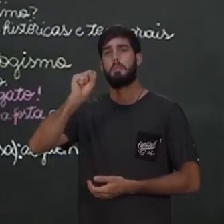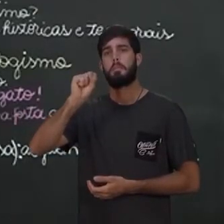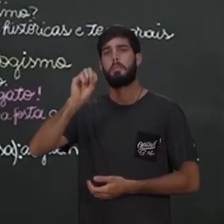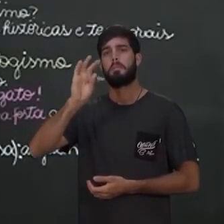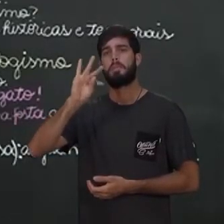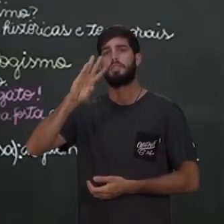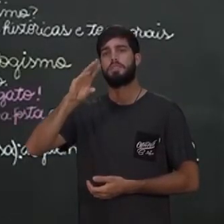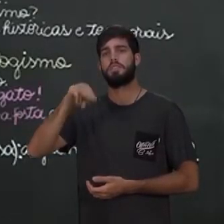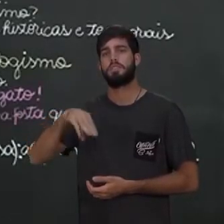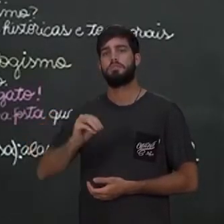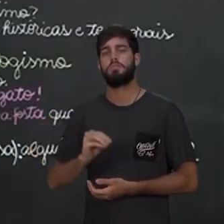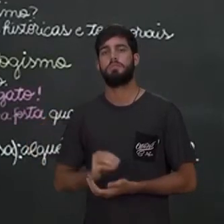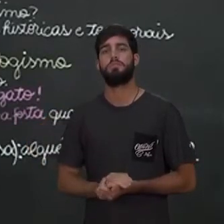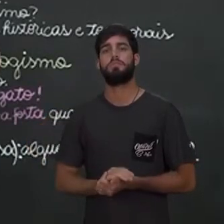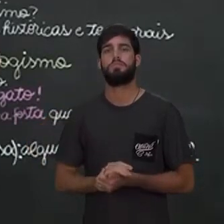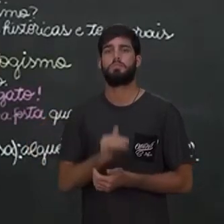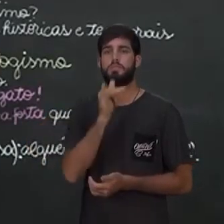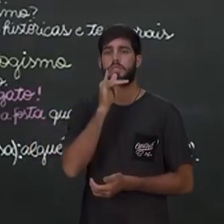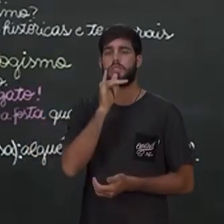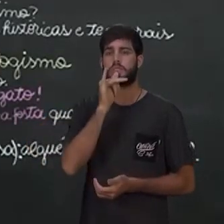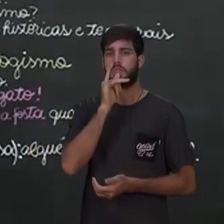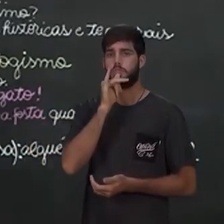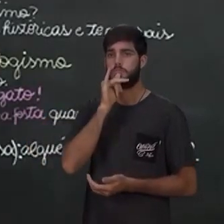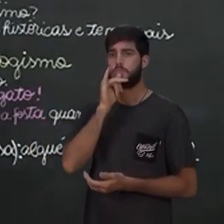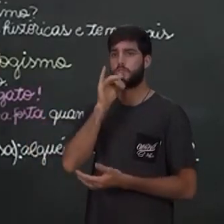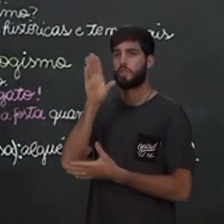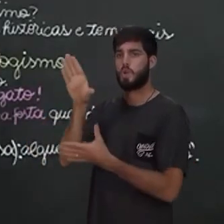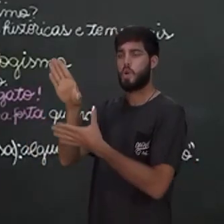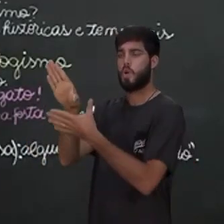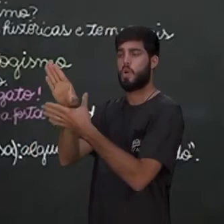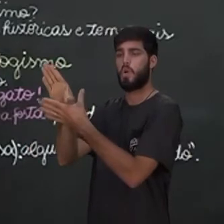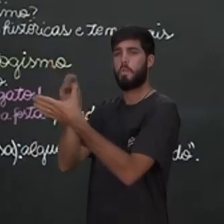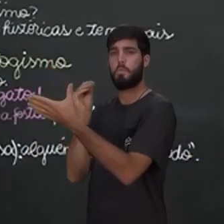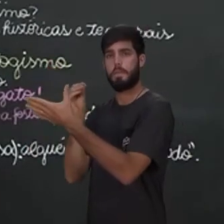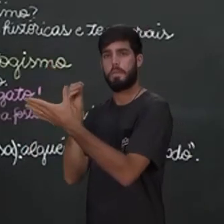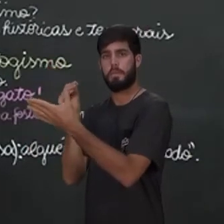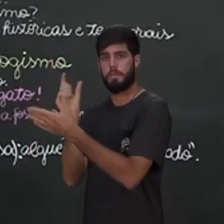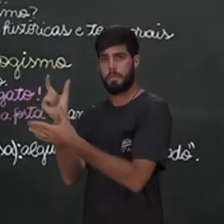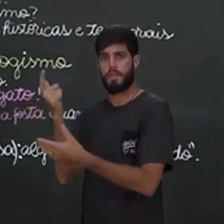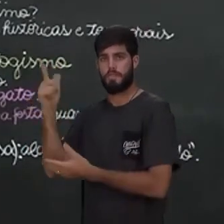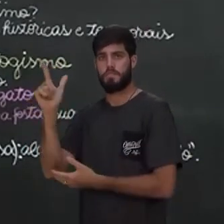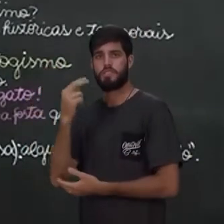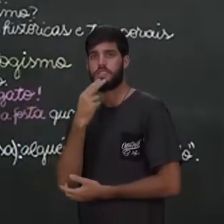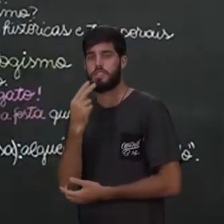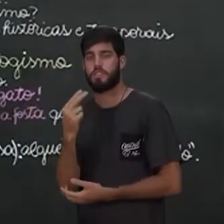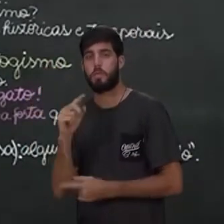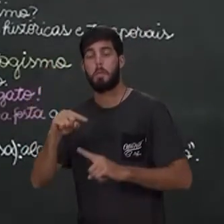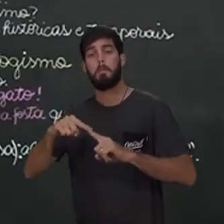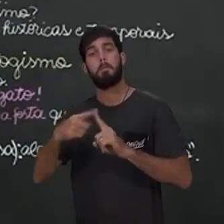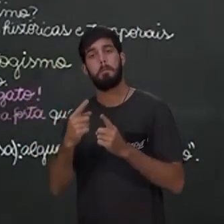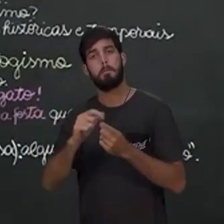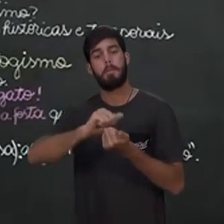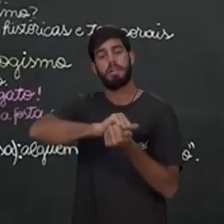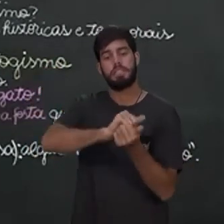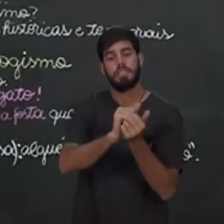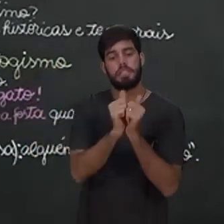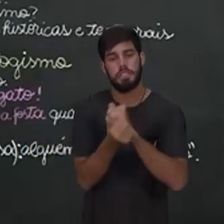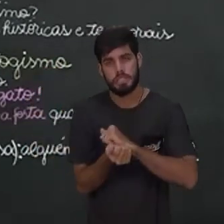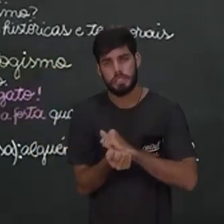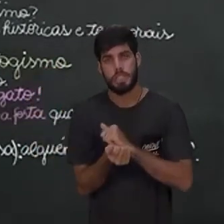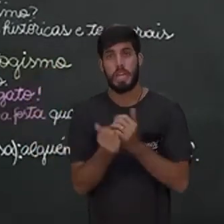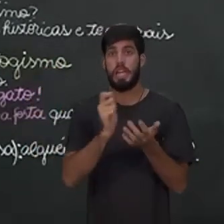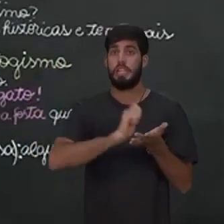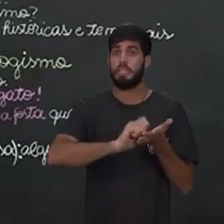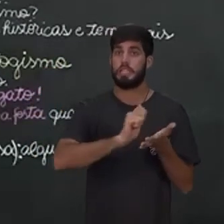gente incorpora uma palavra de outro idioma, mas a gente faz algum tipo de alteração, seja do ponto de vista da escrita, seja do ponto de